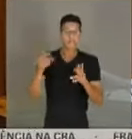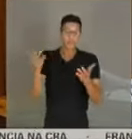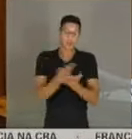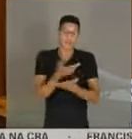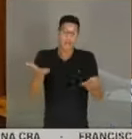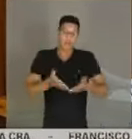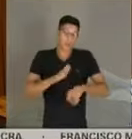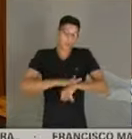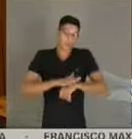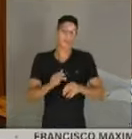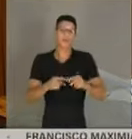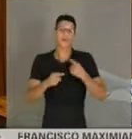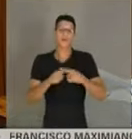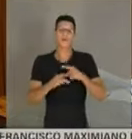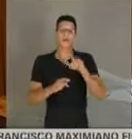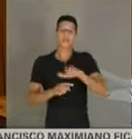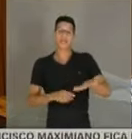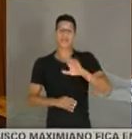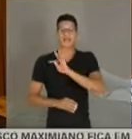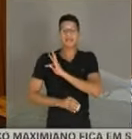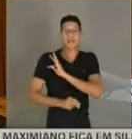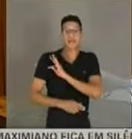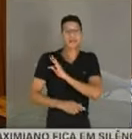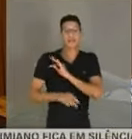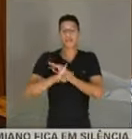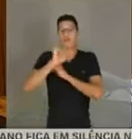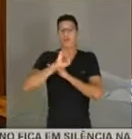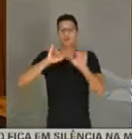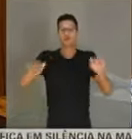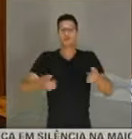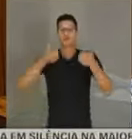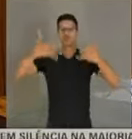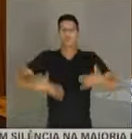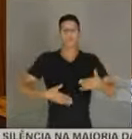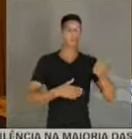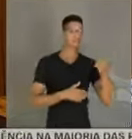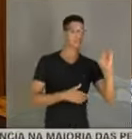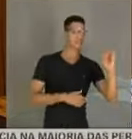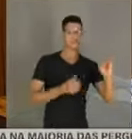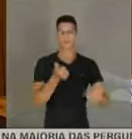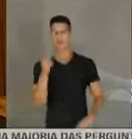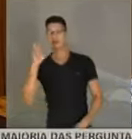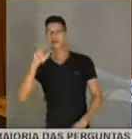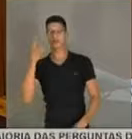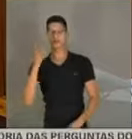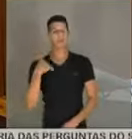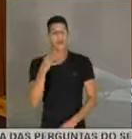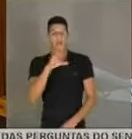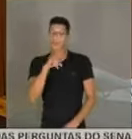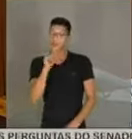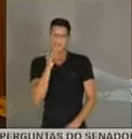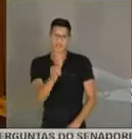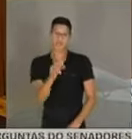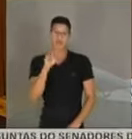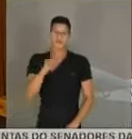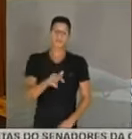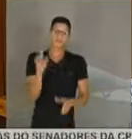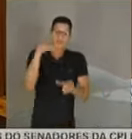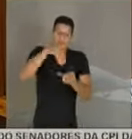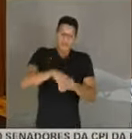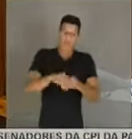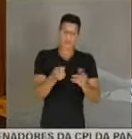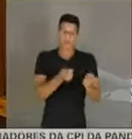nesse momento. Por que a área técnica não justificou o preço de 10 para 15 dólares? Não é essa CPI que está dizendo. É lá